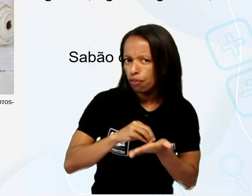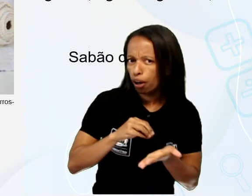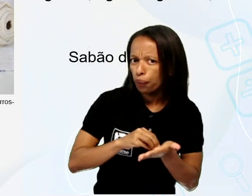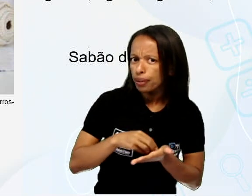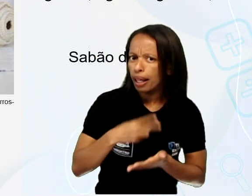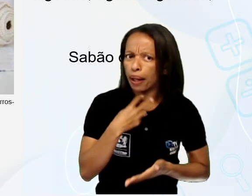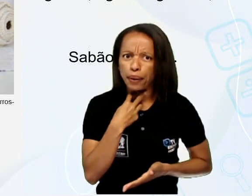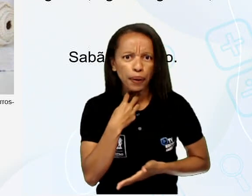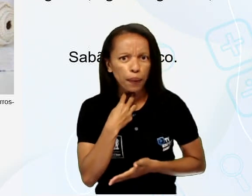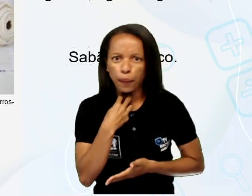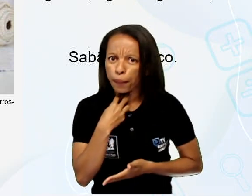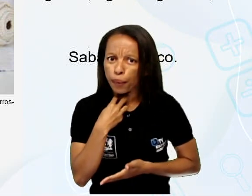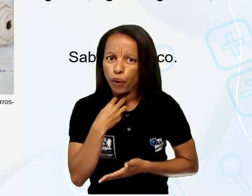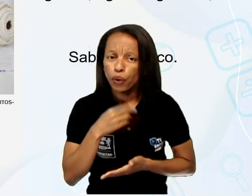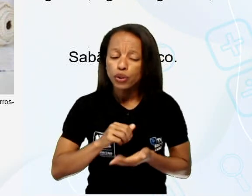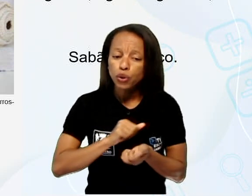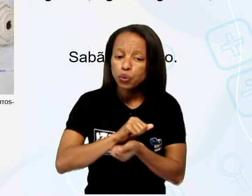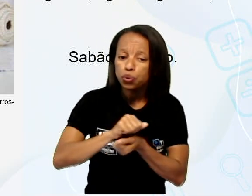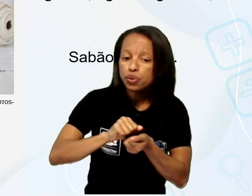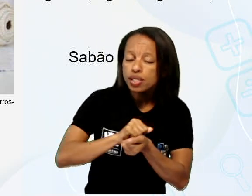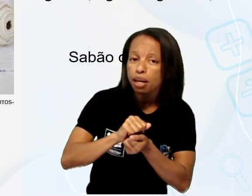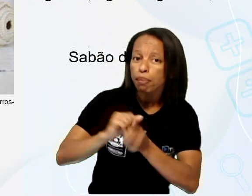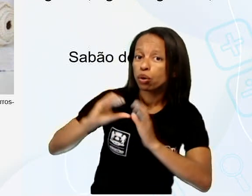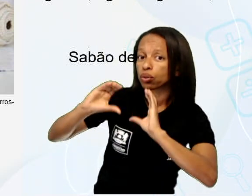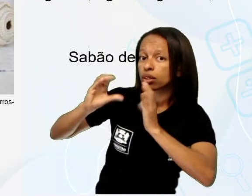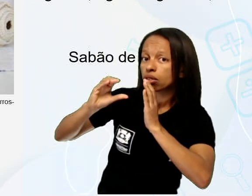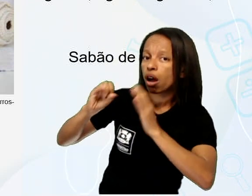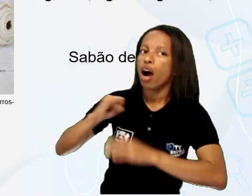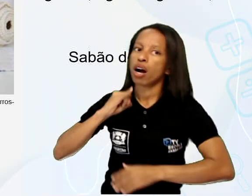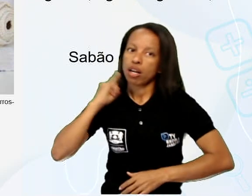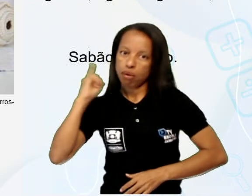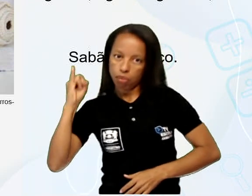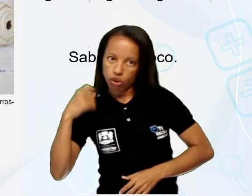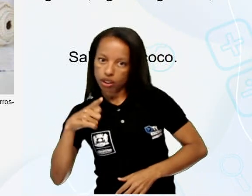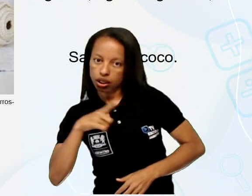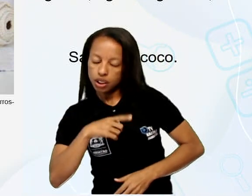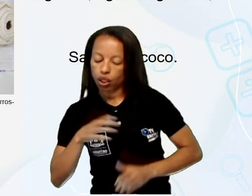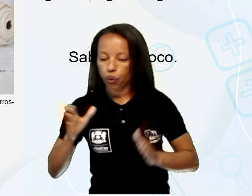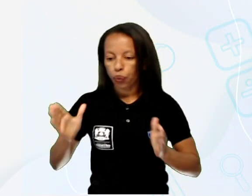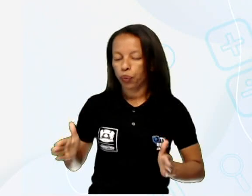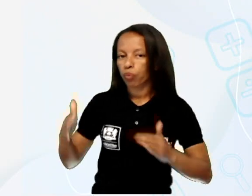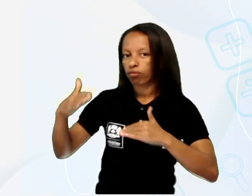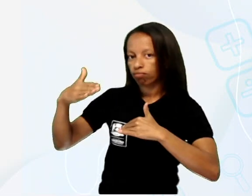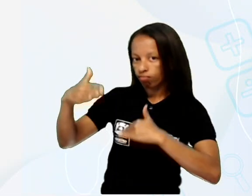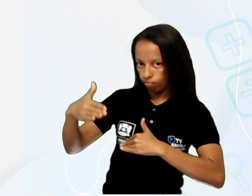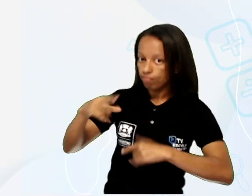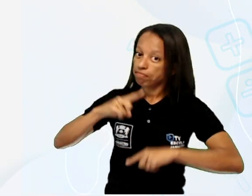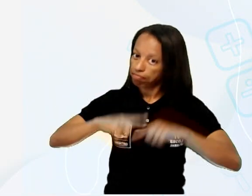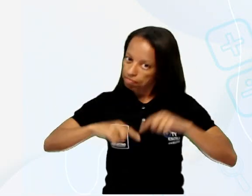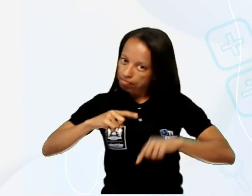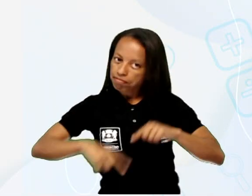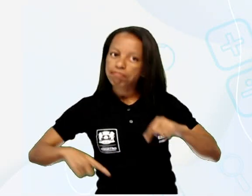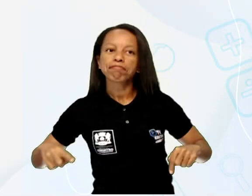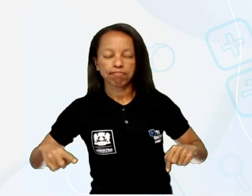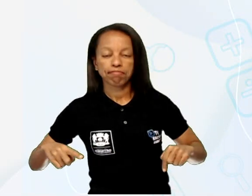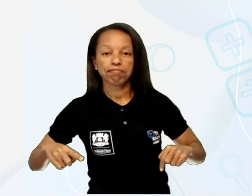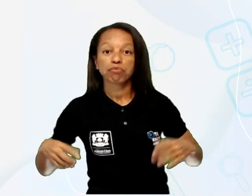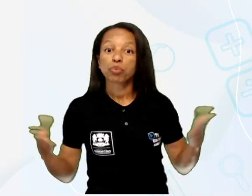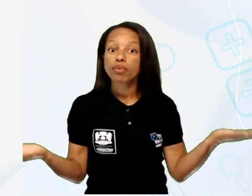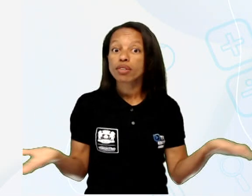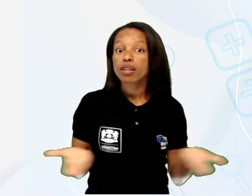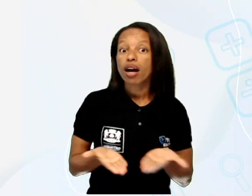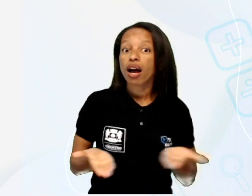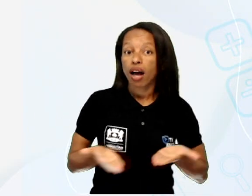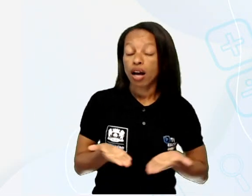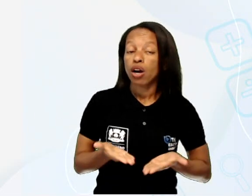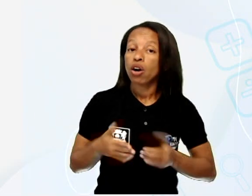coco. É importante você ter uma caixinha montada com esses produtos, tá certo? E agora nós vamos falar